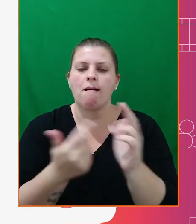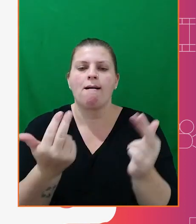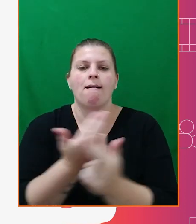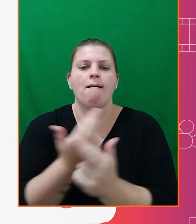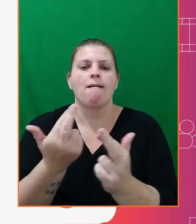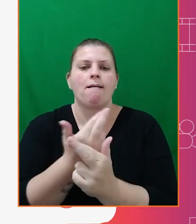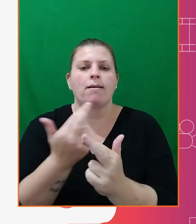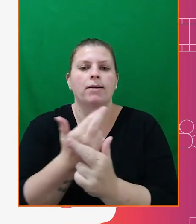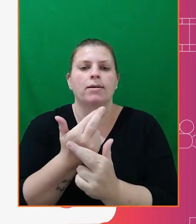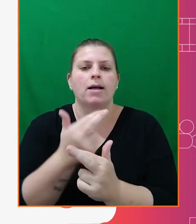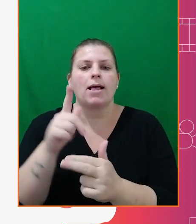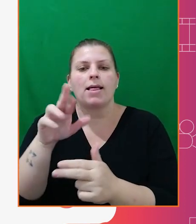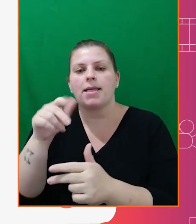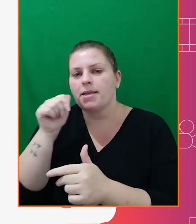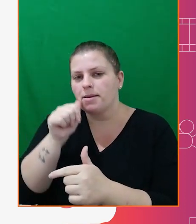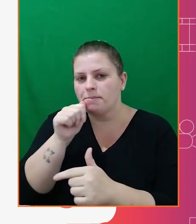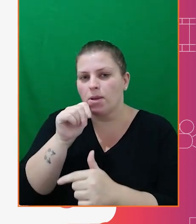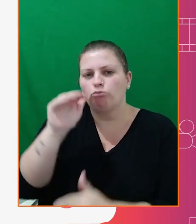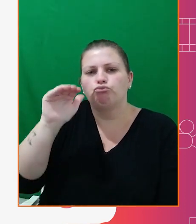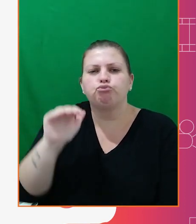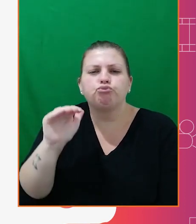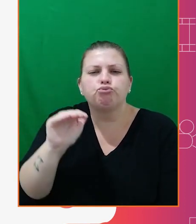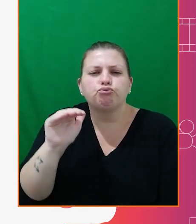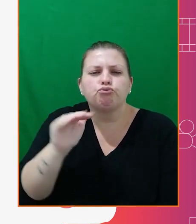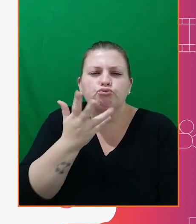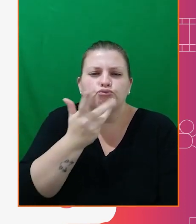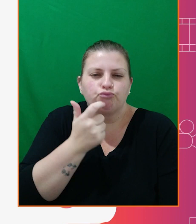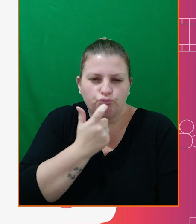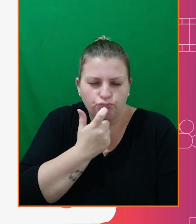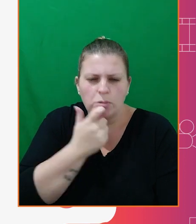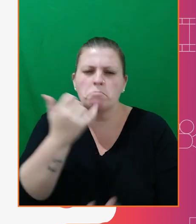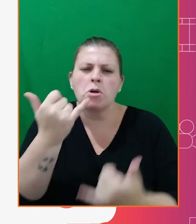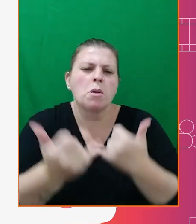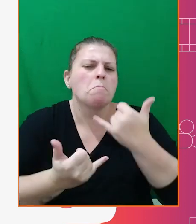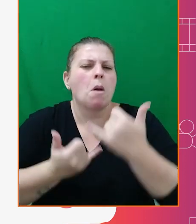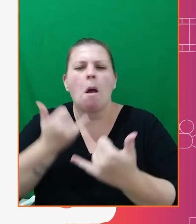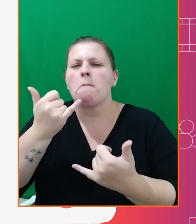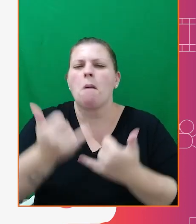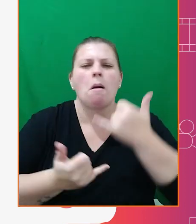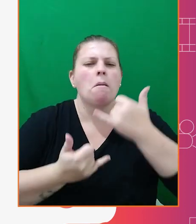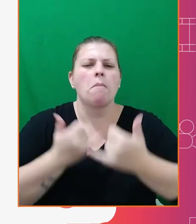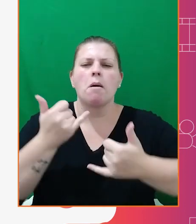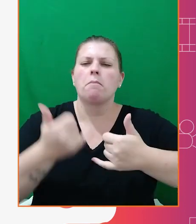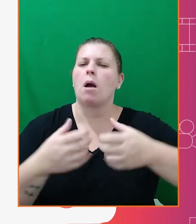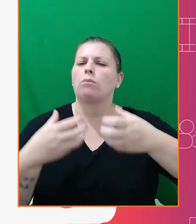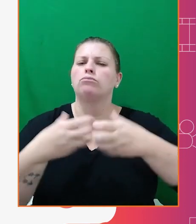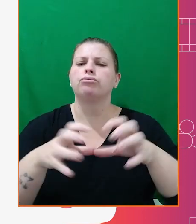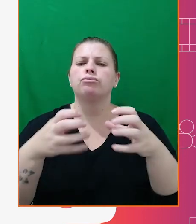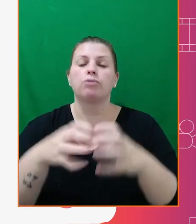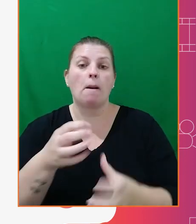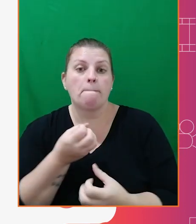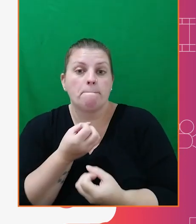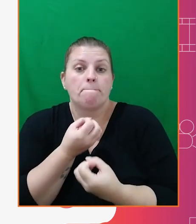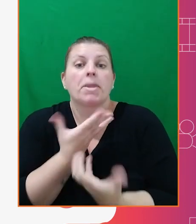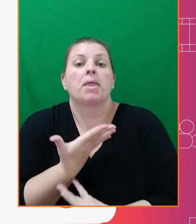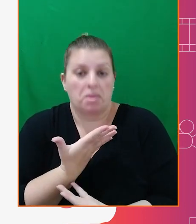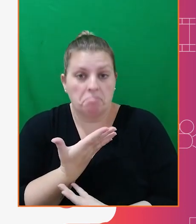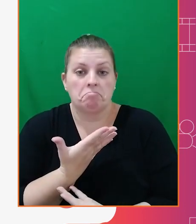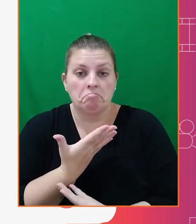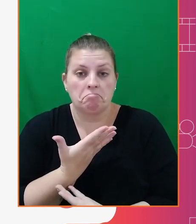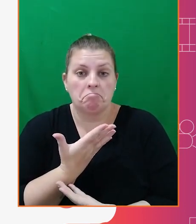pequenas, como elas se davam bem e brincavam juntas, e como os poderes da protagonista